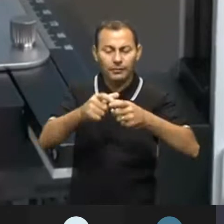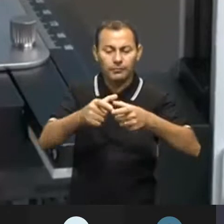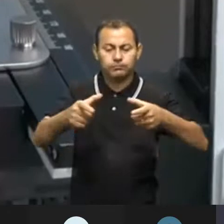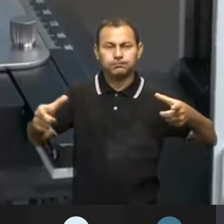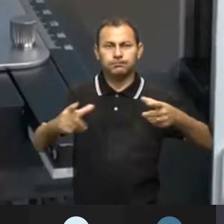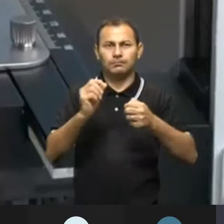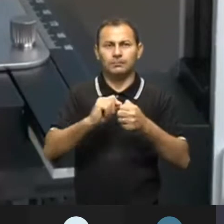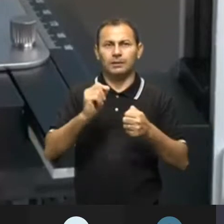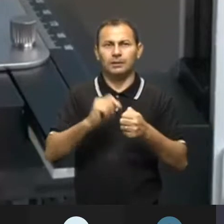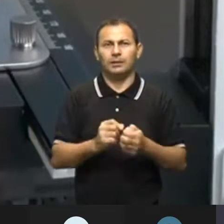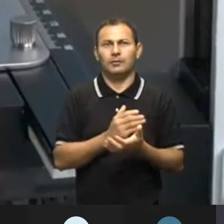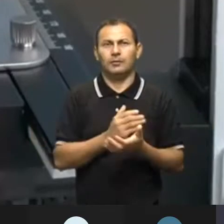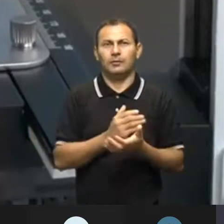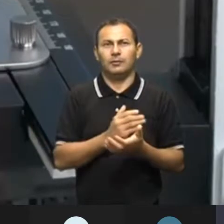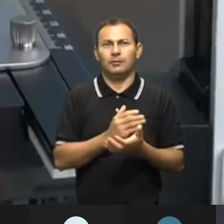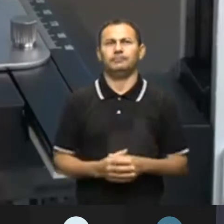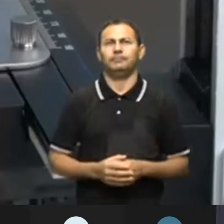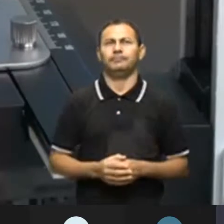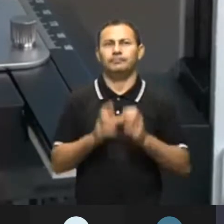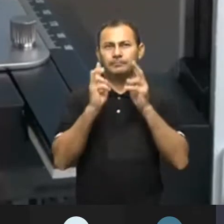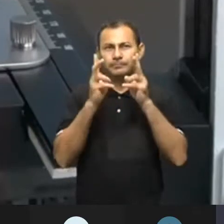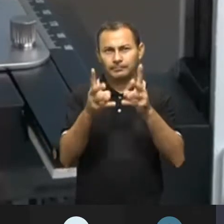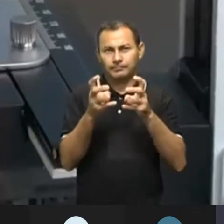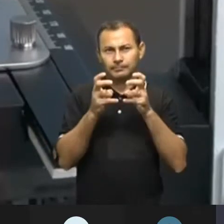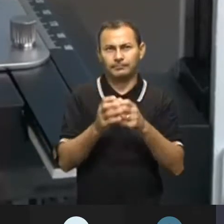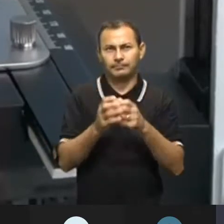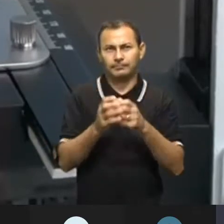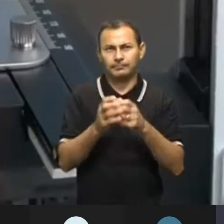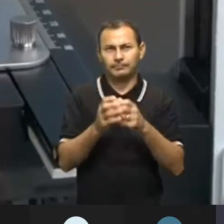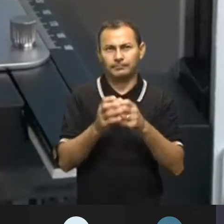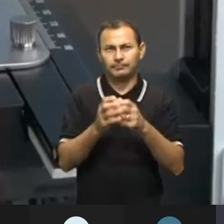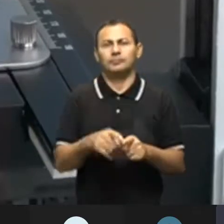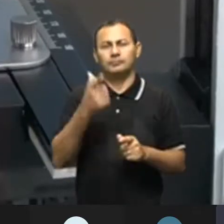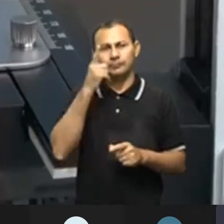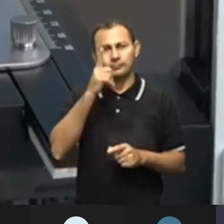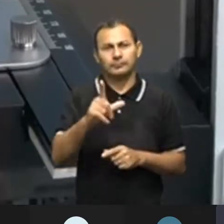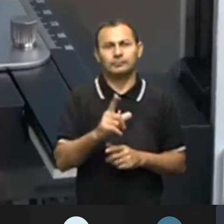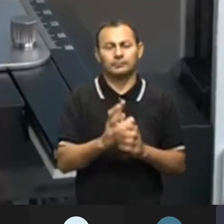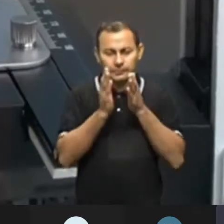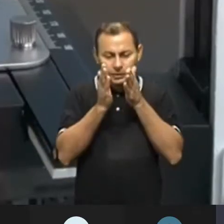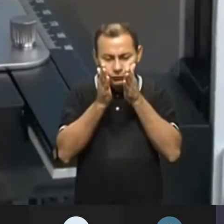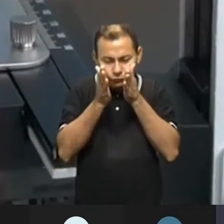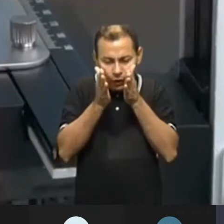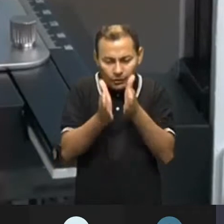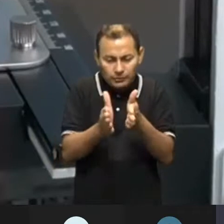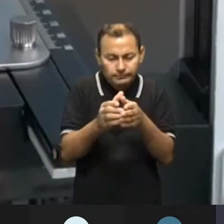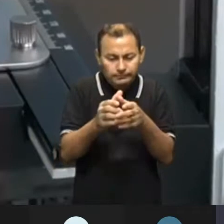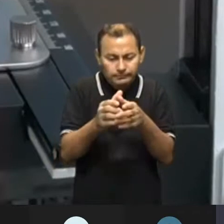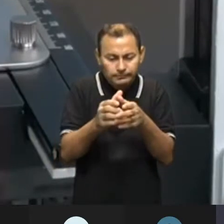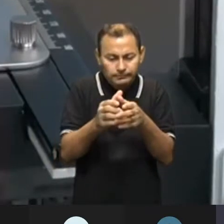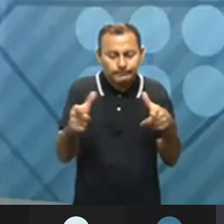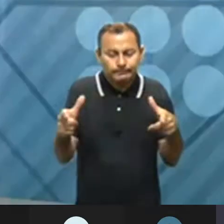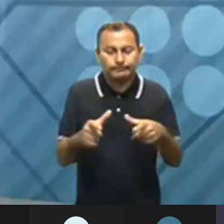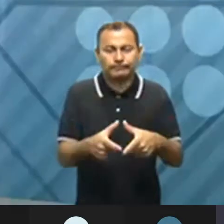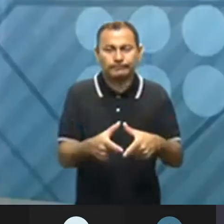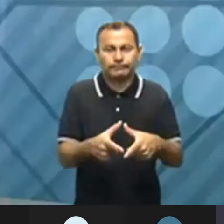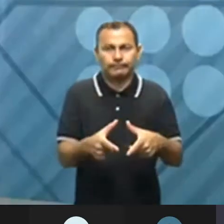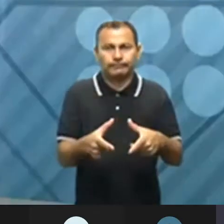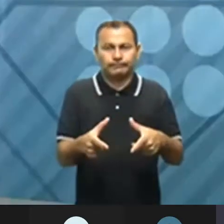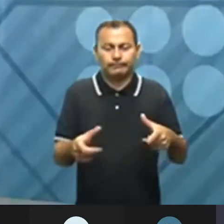fato, né, começar, né, a observação e também obter ali o foco, né, da